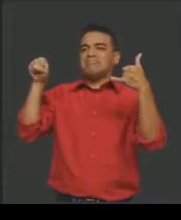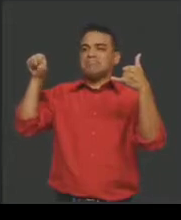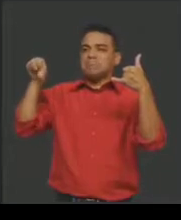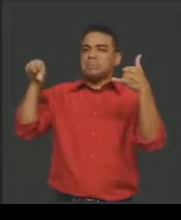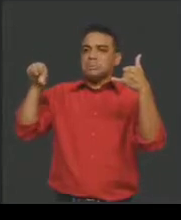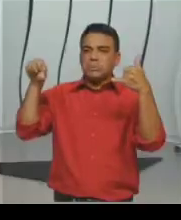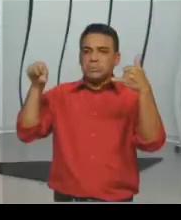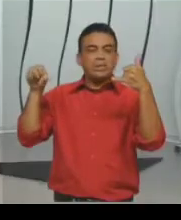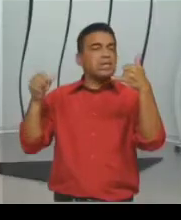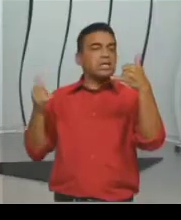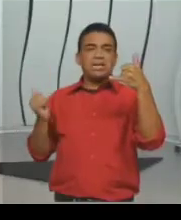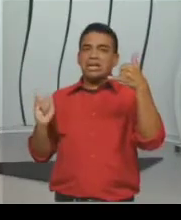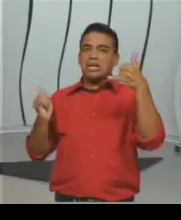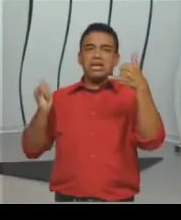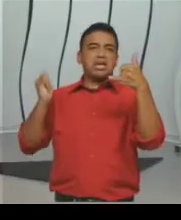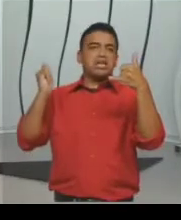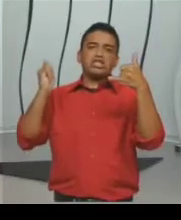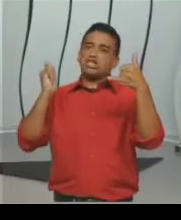passar energia.